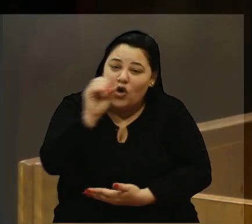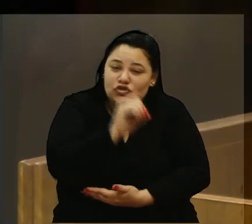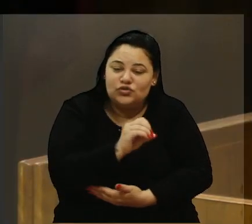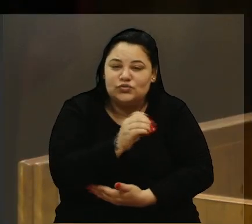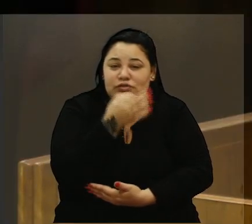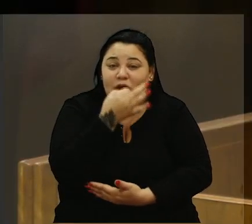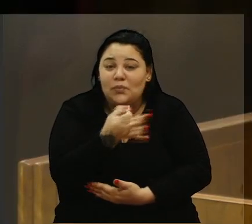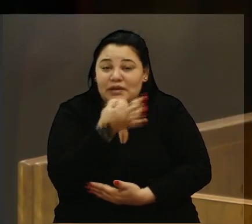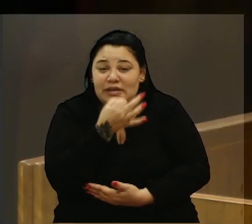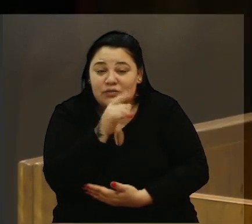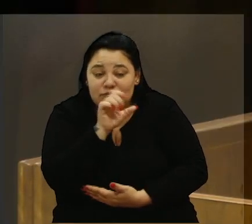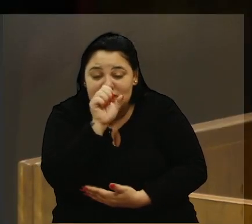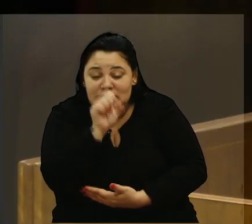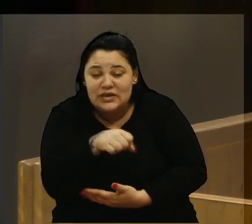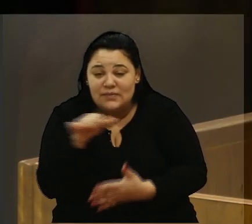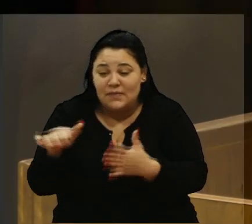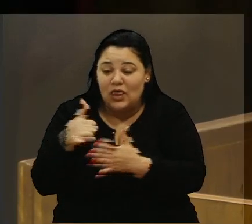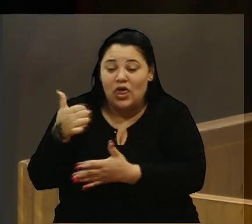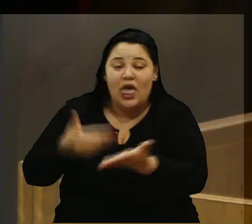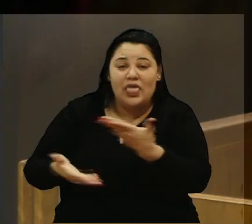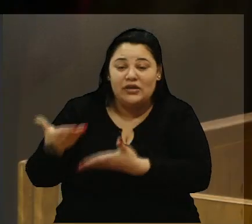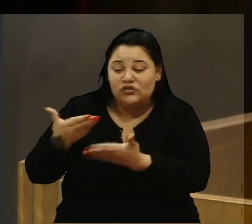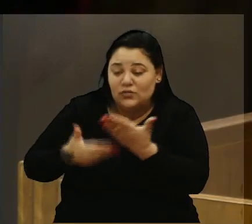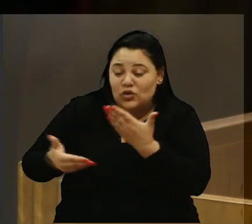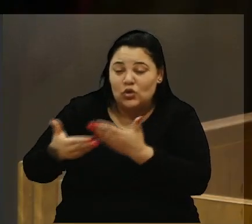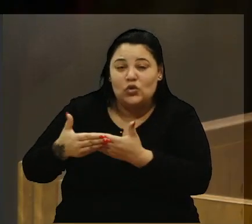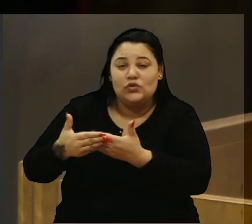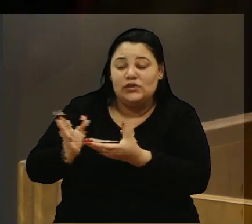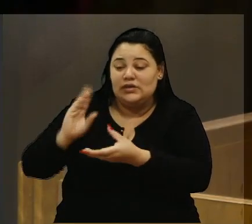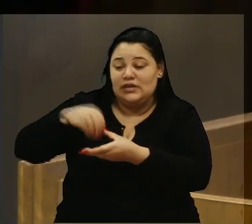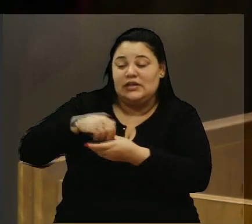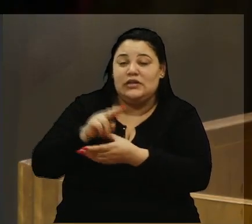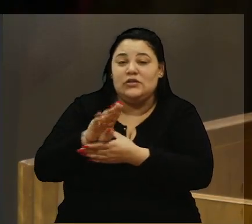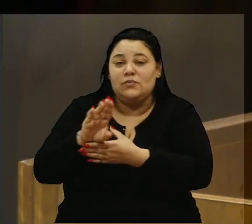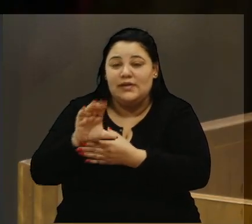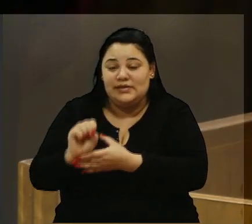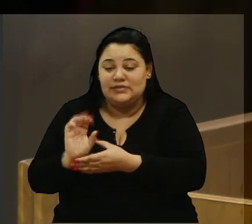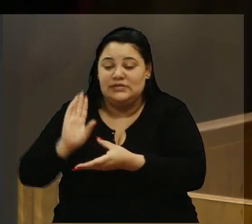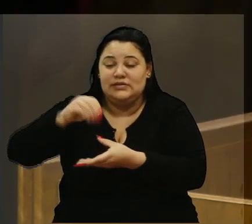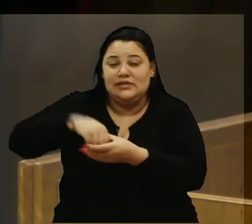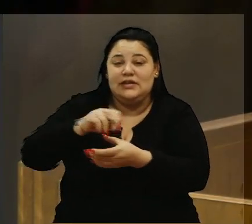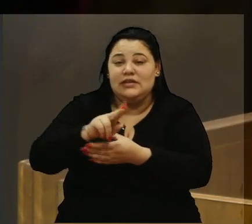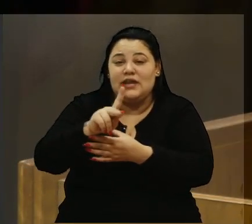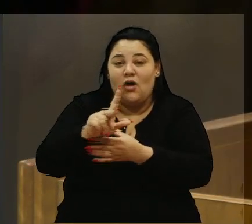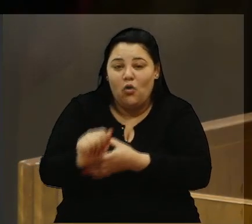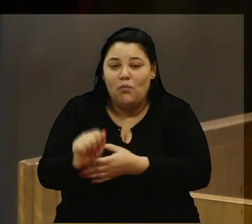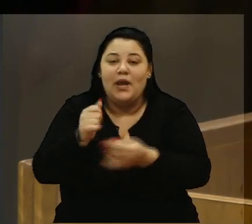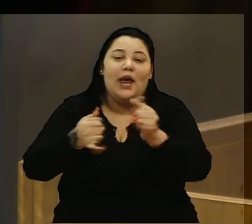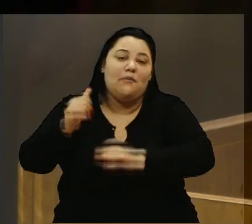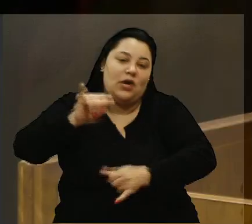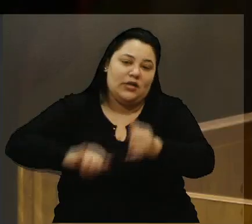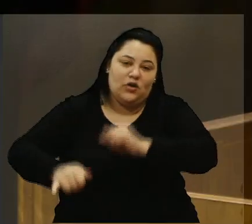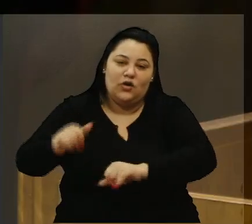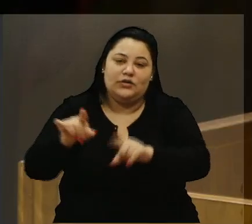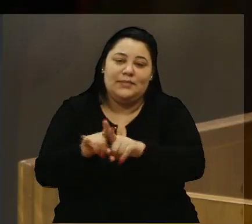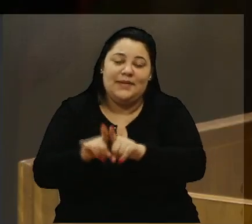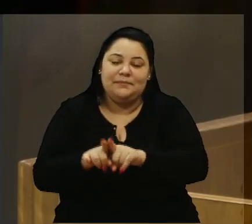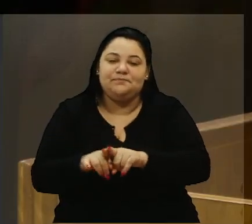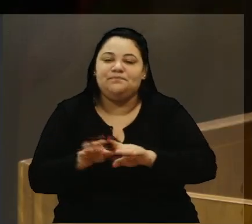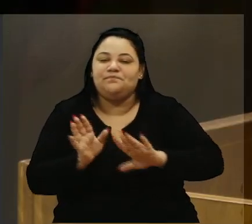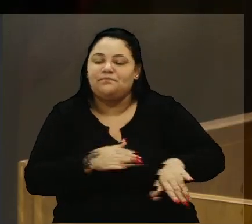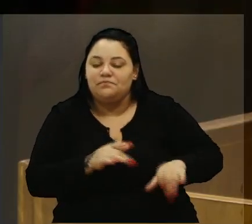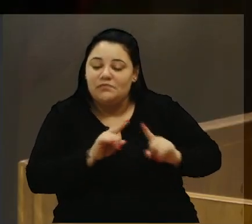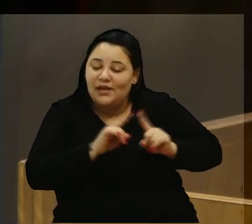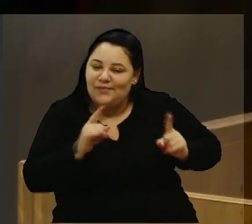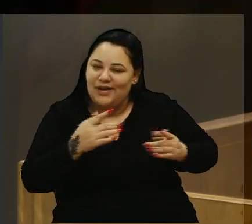de melhorar o atendimento nas nossas UBS, nas nossas UPAs, nos nossos laboratórios. Mas a minha preocupação na conversa